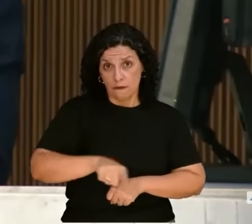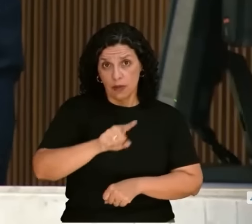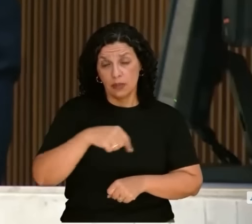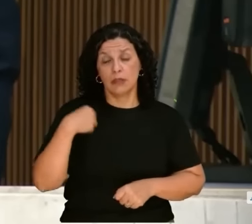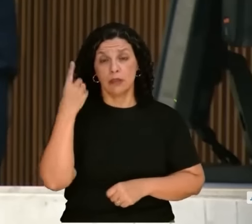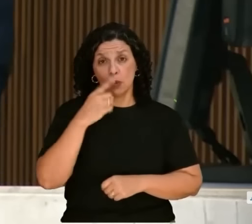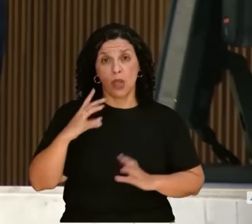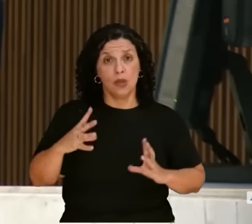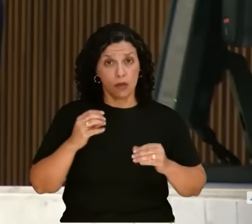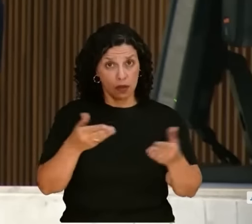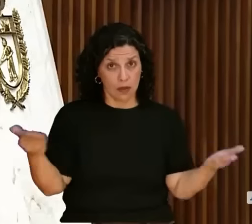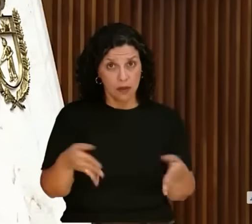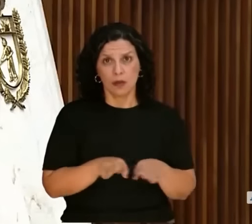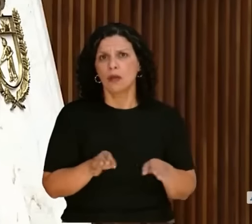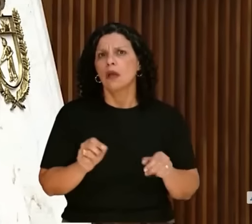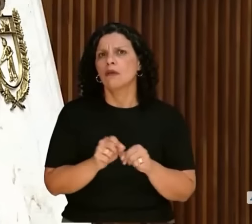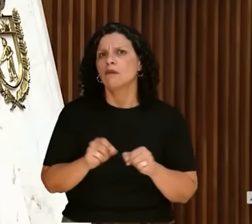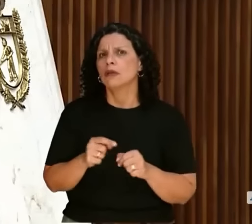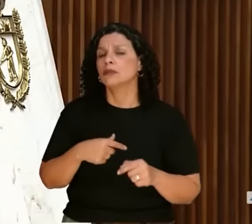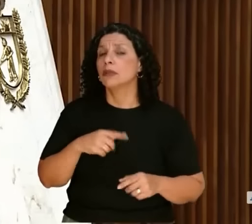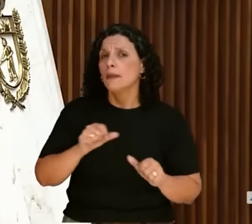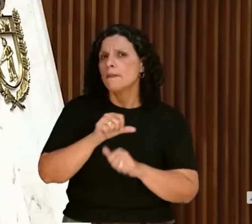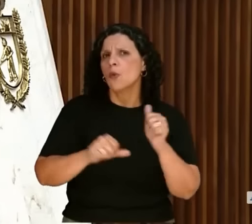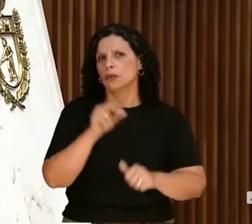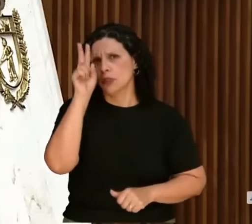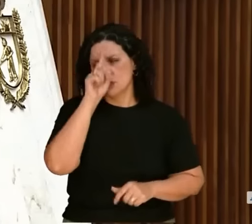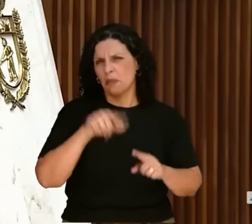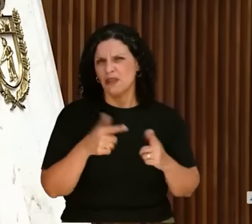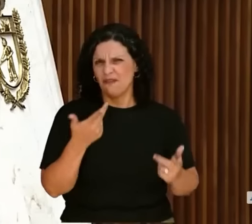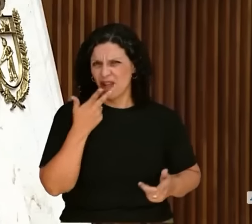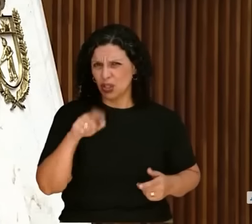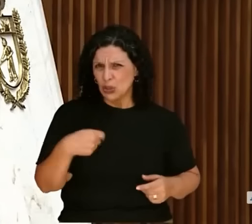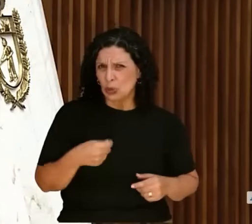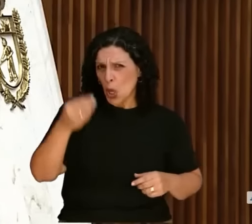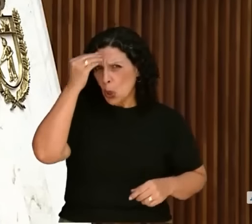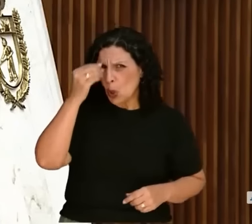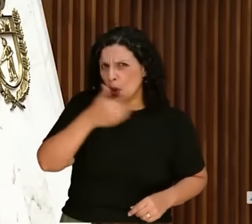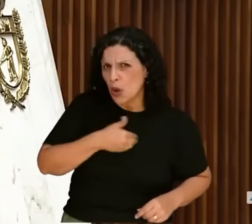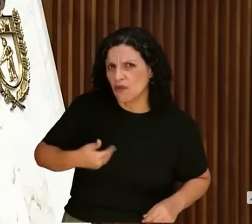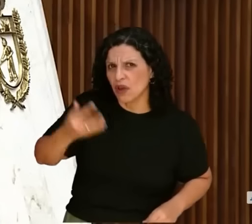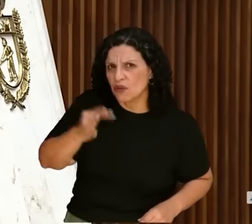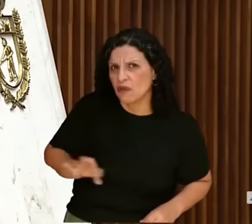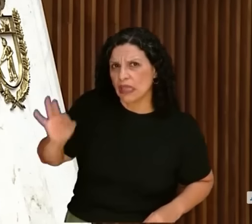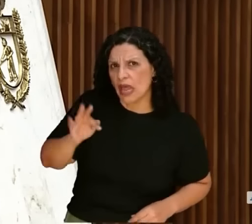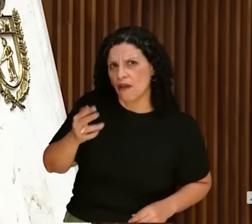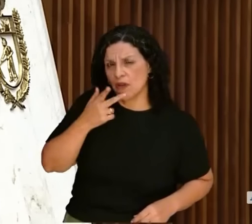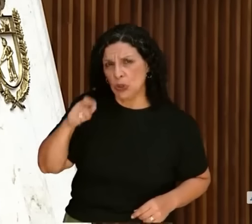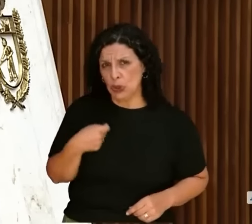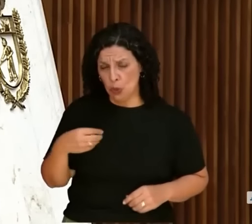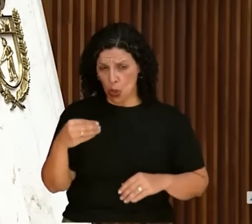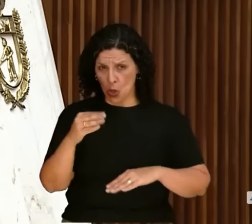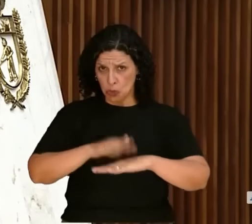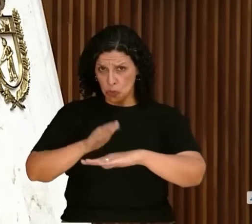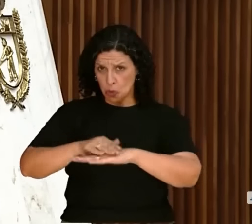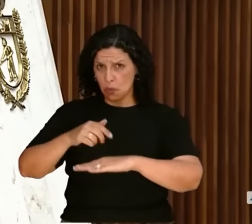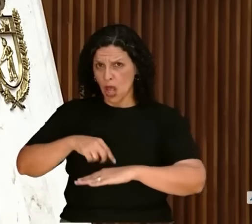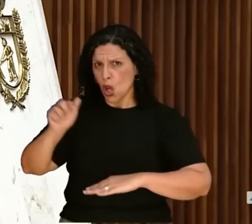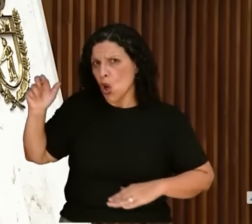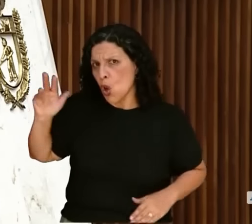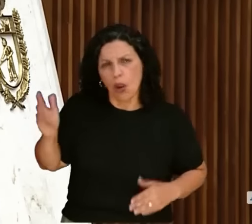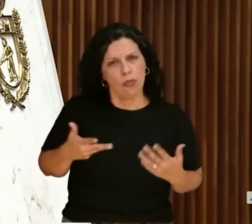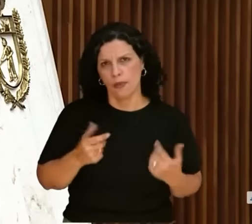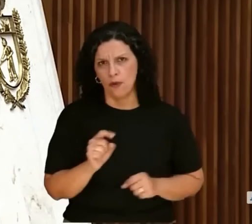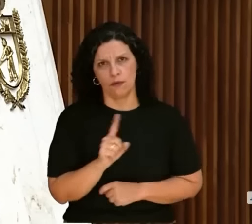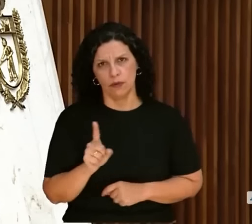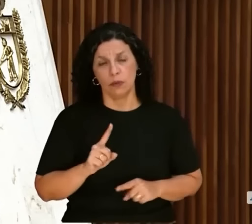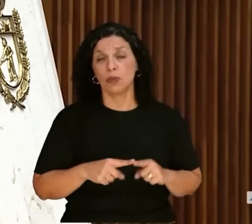todos aqui façamos que essa realidade muda. Mas vim culpar o governo federal, vim culpar o governo nosso, eu não vou aceitar não. Tem